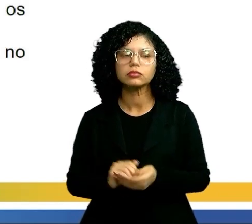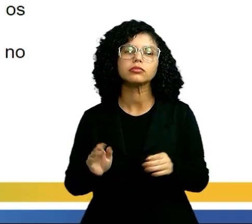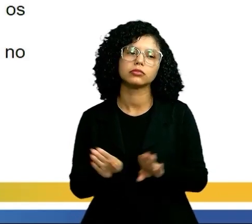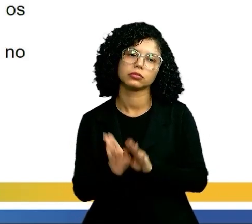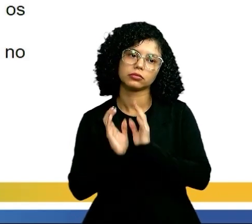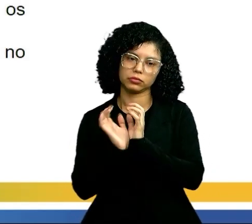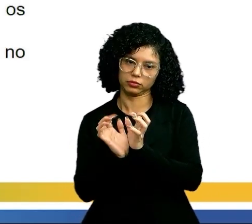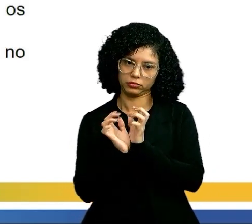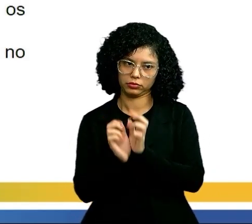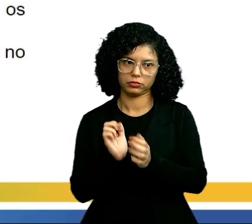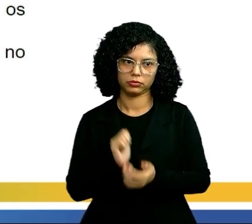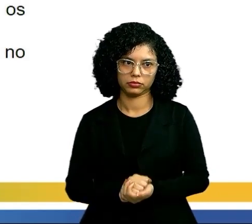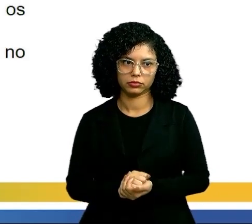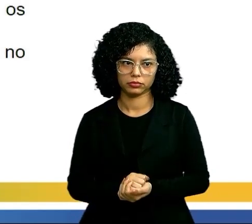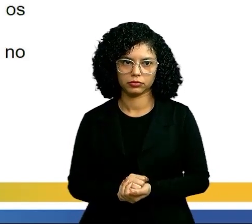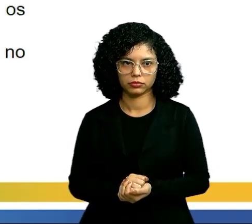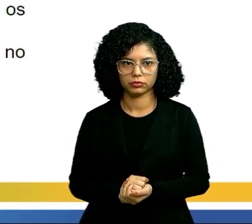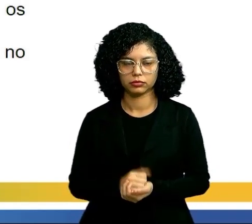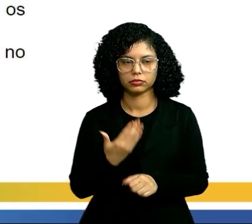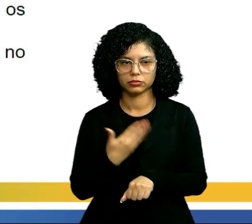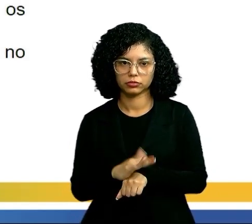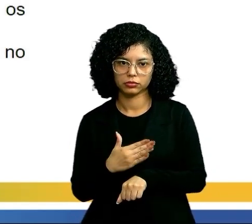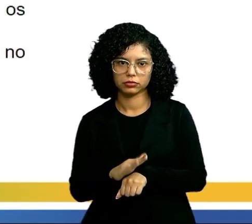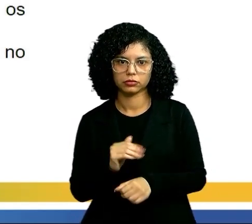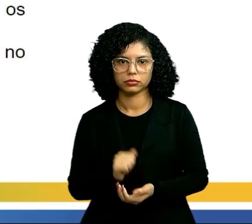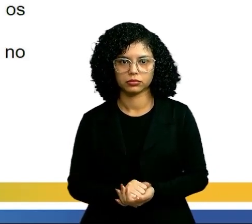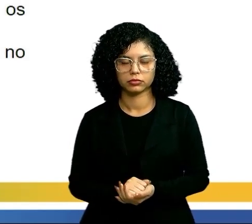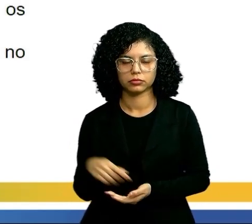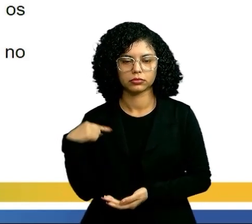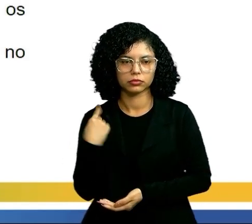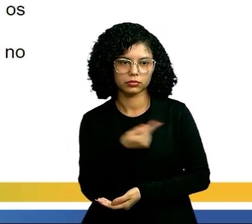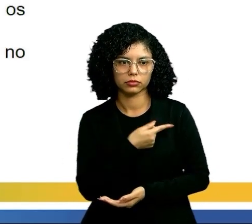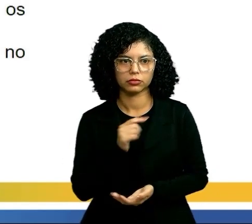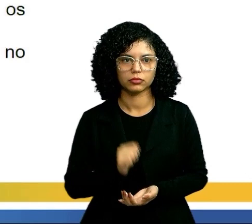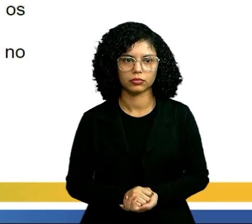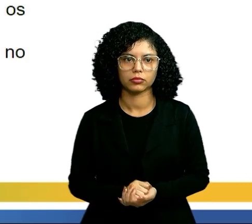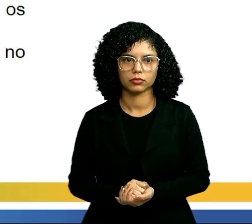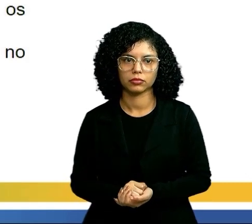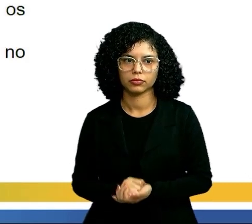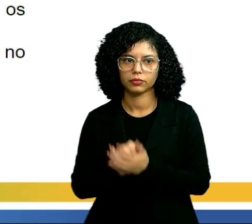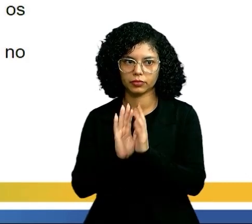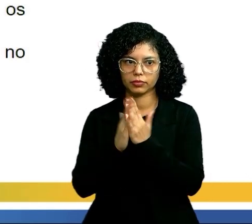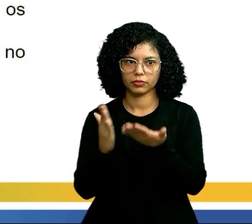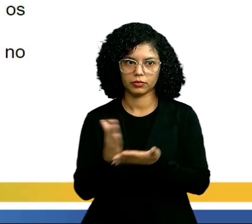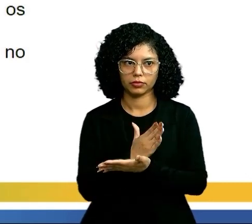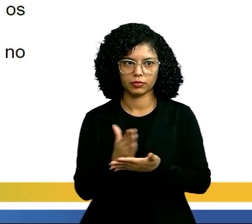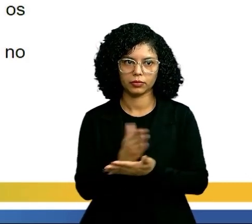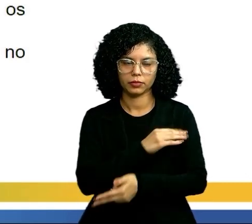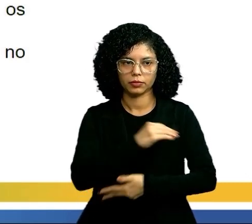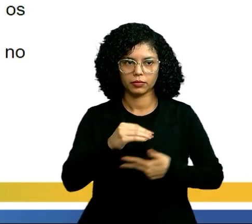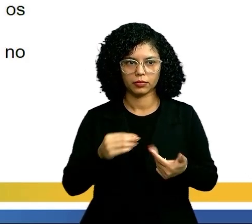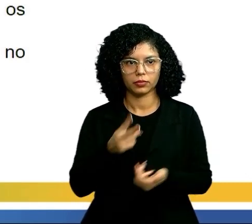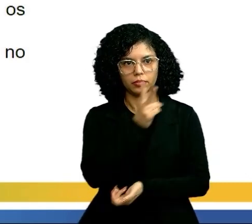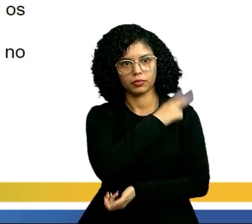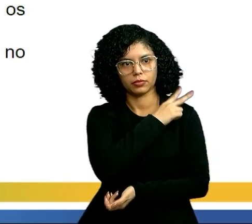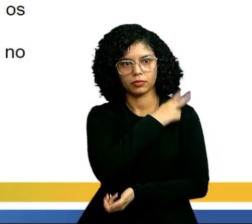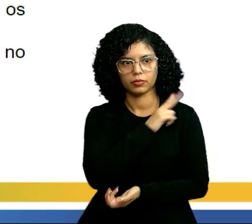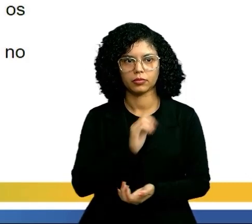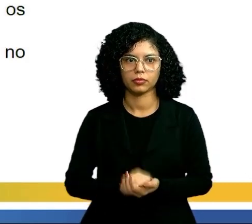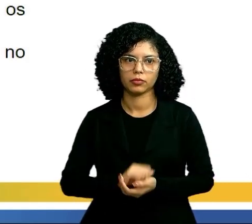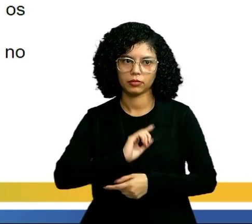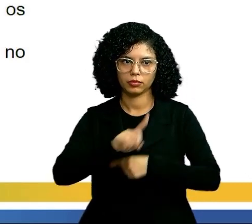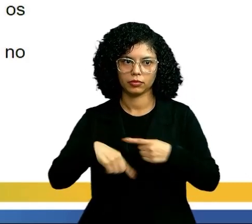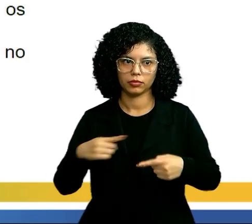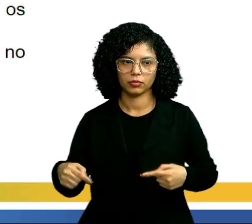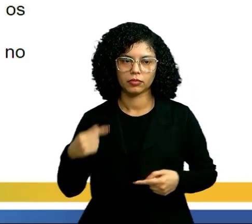com o cérebro monstrão, né? Exercitando aí a nossa massa cinzenta. Livro, a prova Enem, Sistema Farias Brito, a